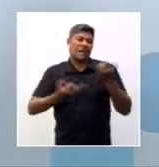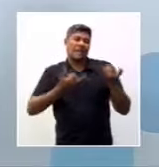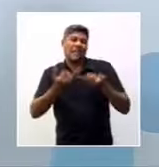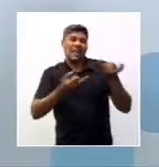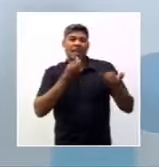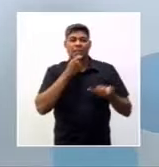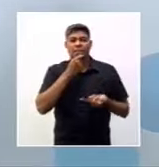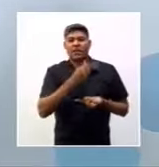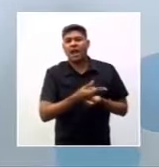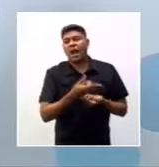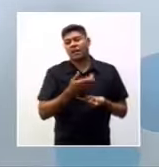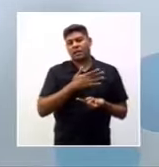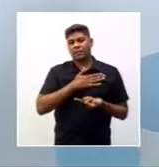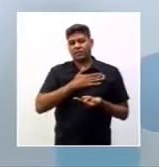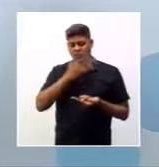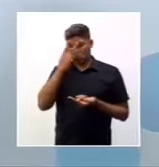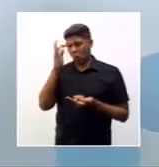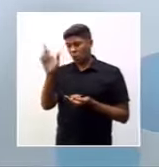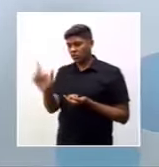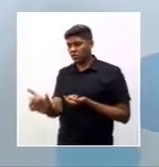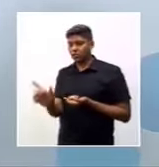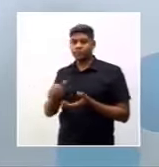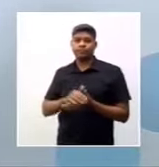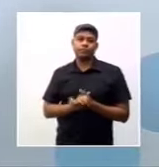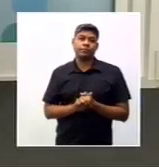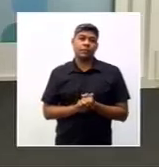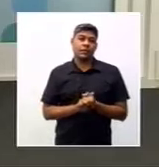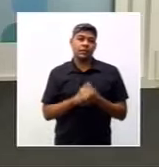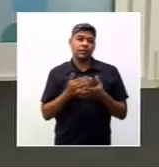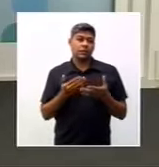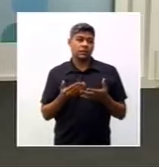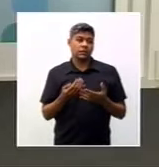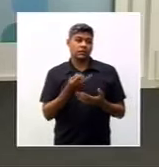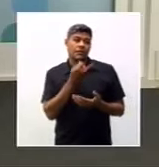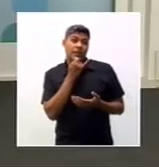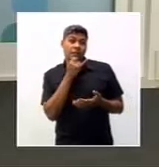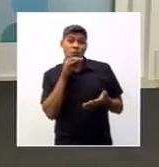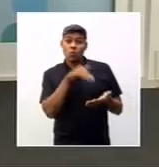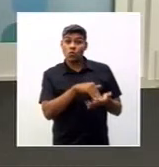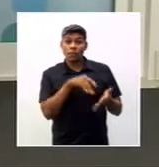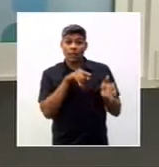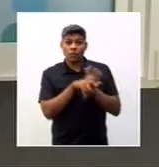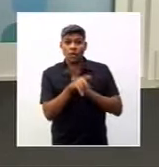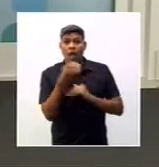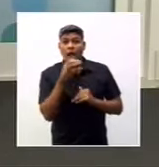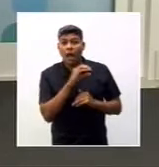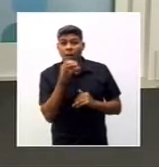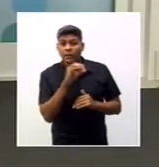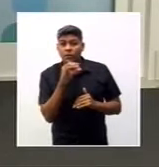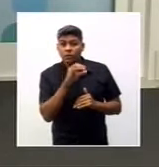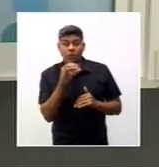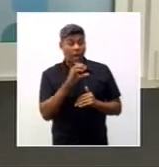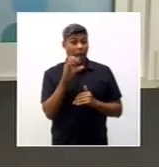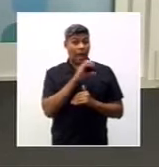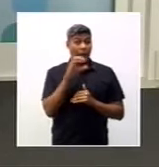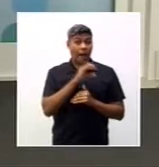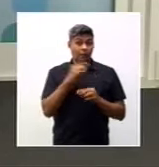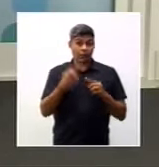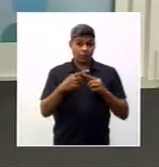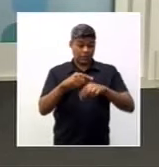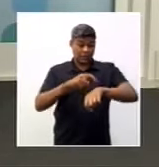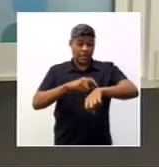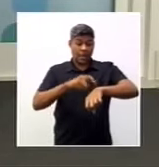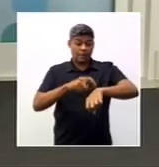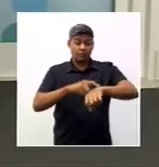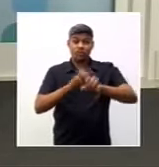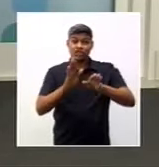divertido ou sobre alguém que a gente gosta tá então a semente tem a última pergunta rapidinho vamos lá que a gente pode o que tá